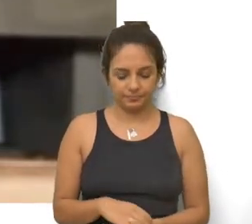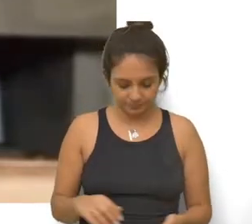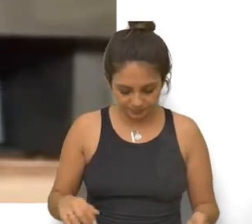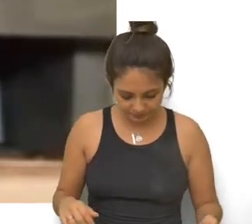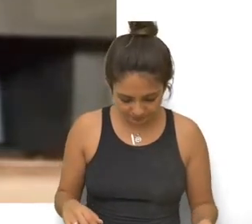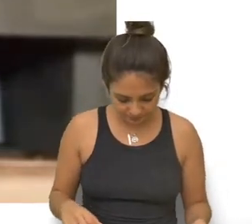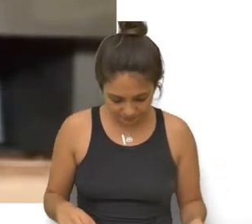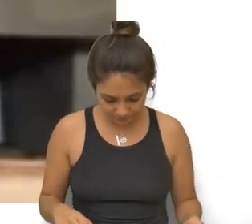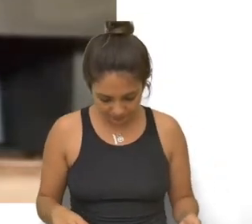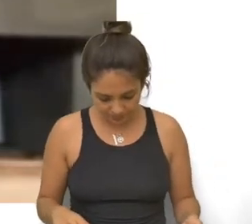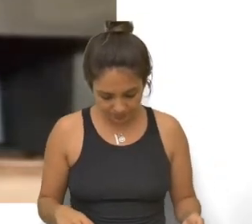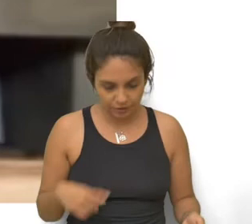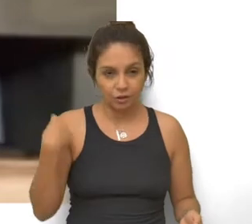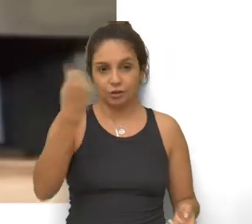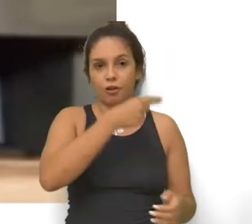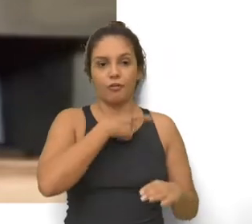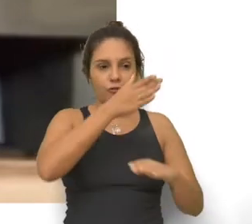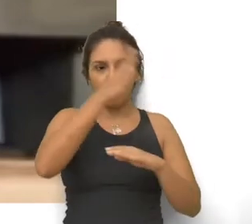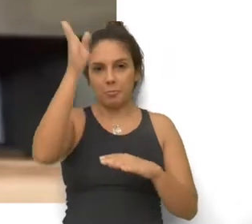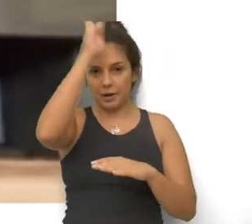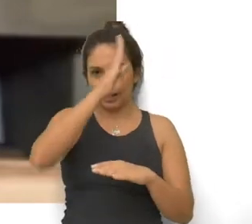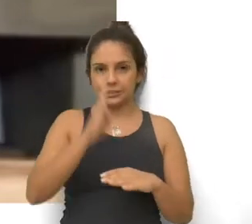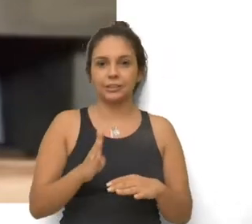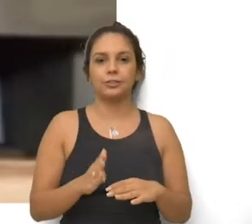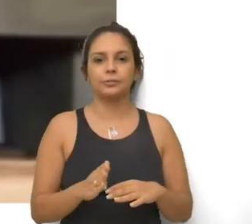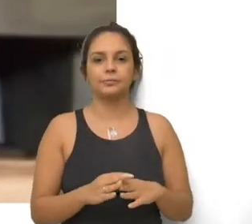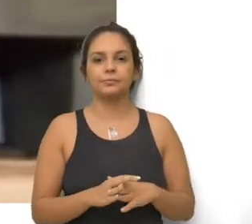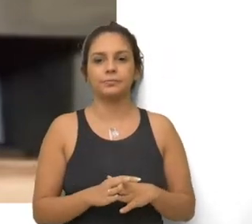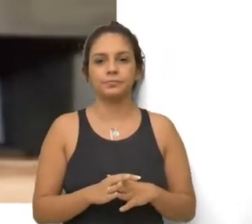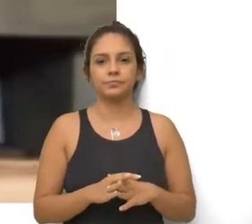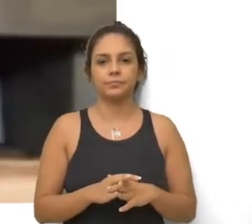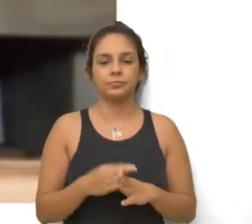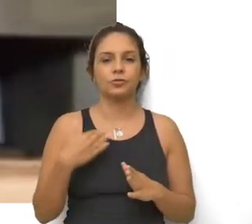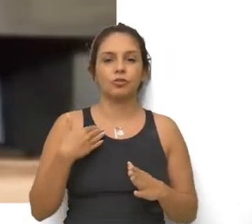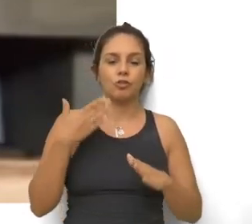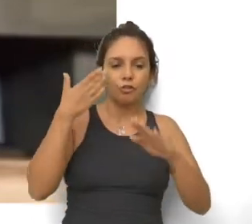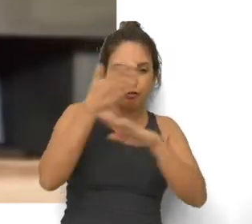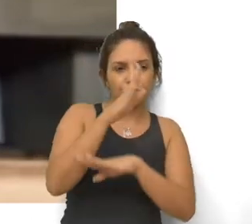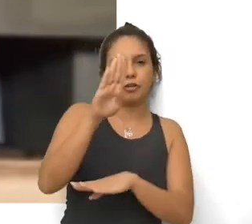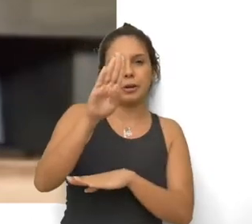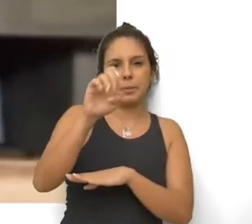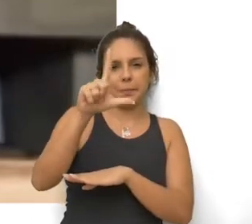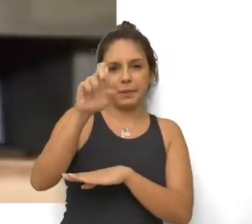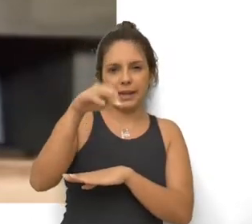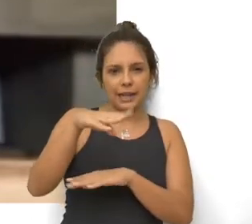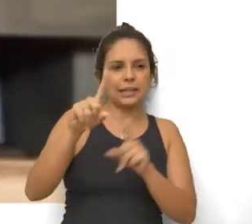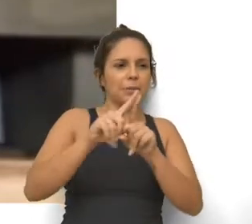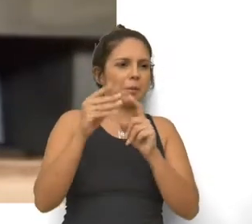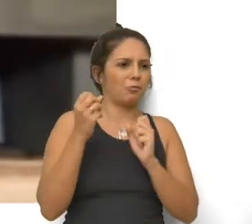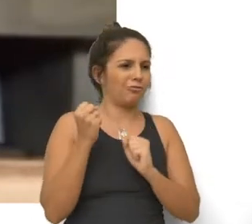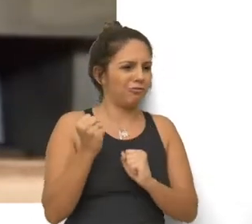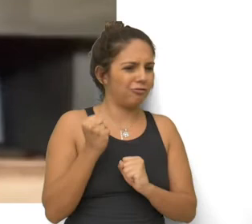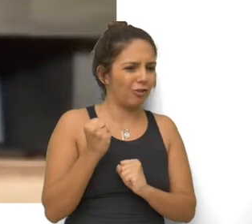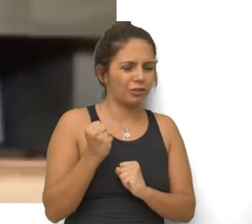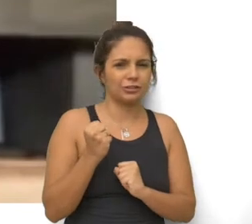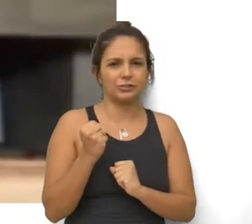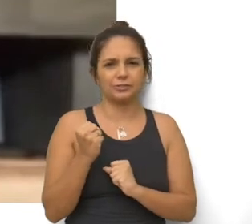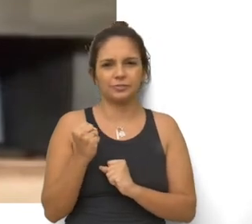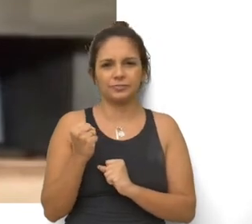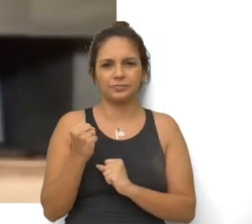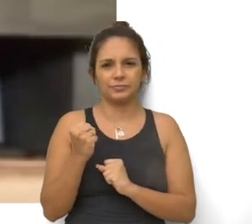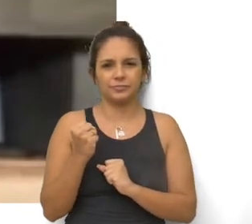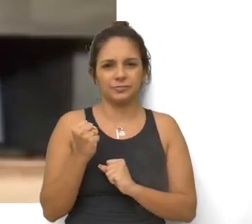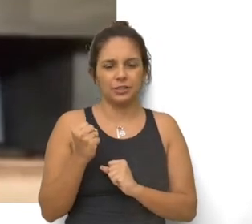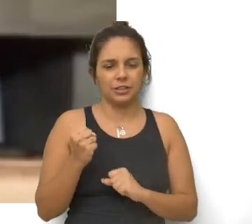coisas assim ao longo do Brasil inteiro. Eu vivi isso em Belém do Pará, foi muito forte também, que ela tem um